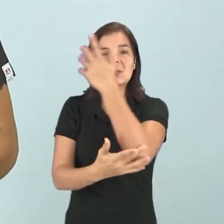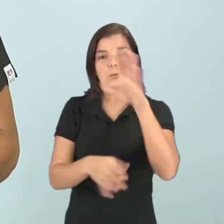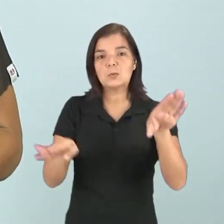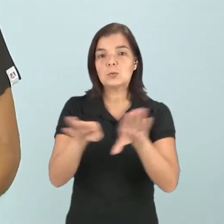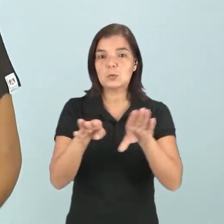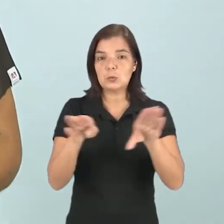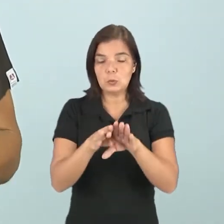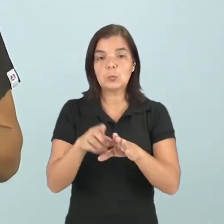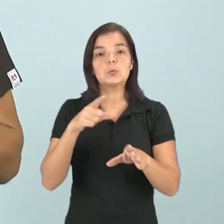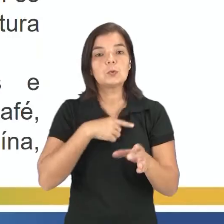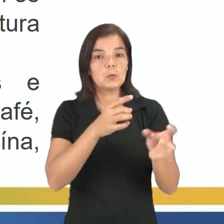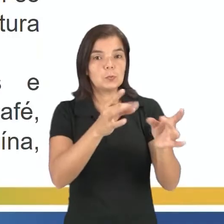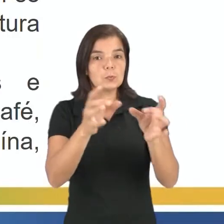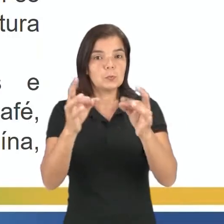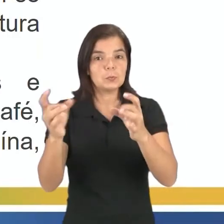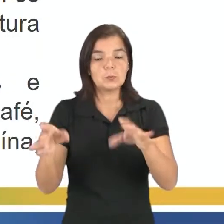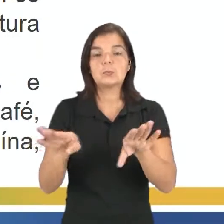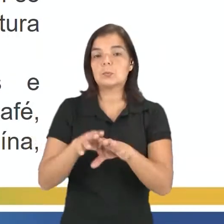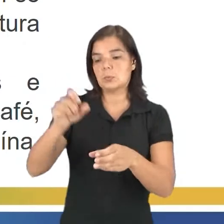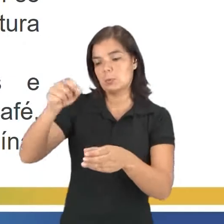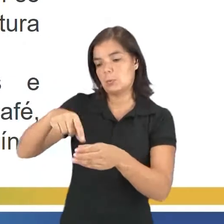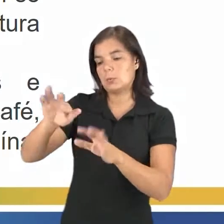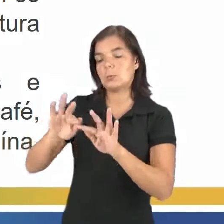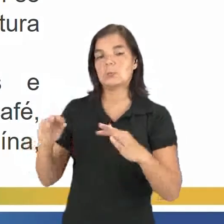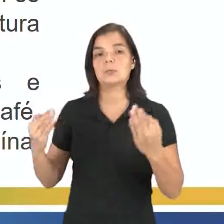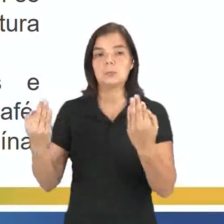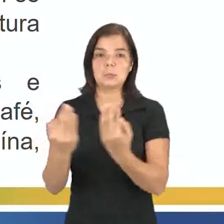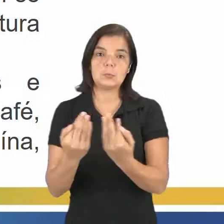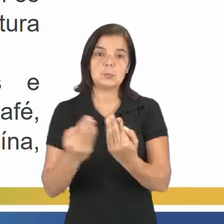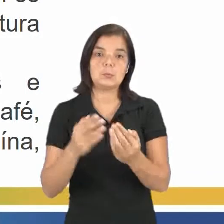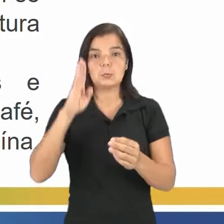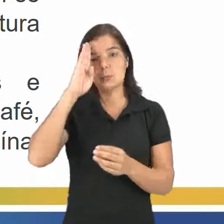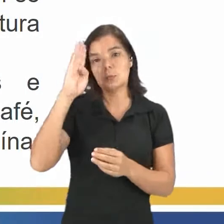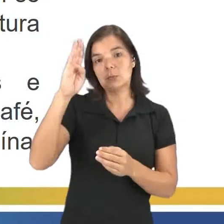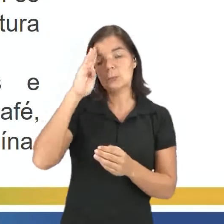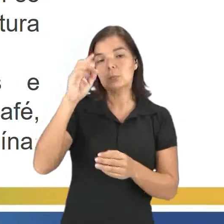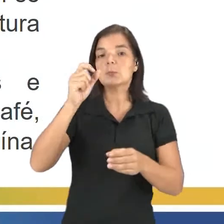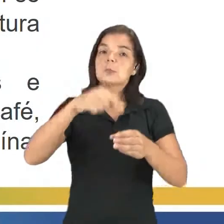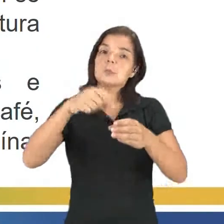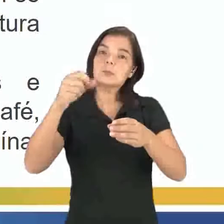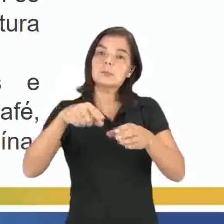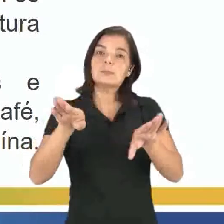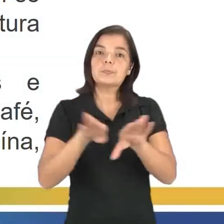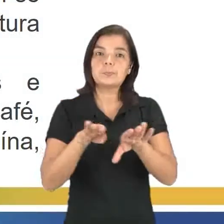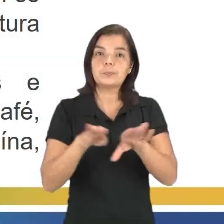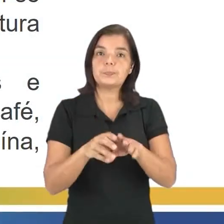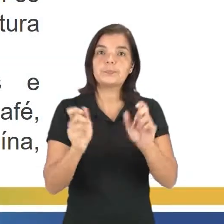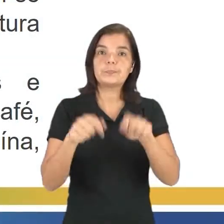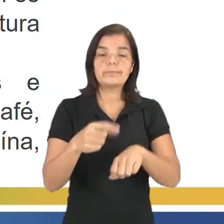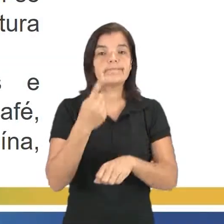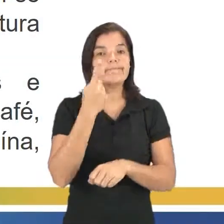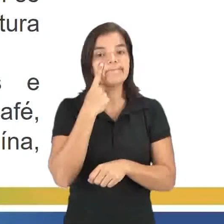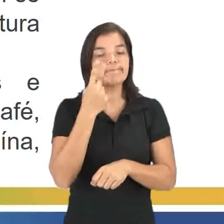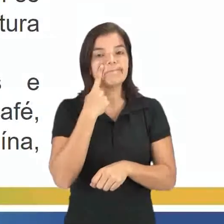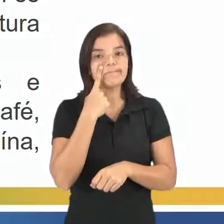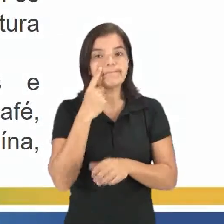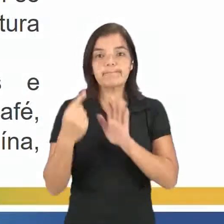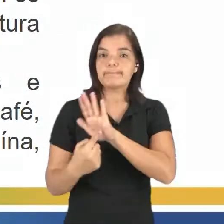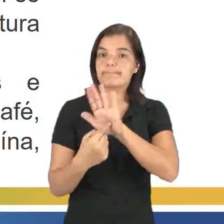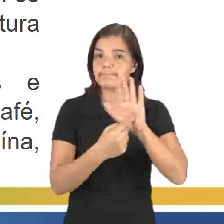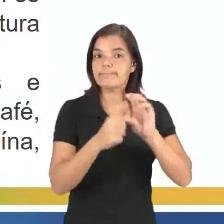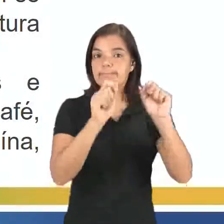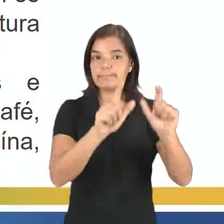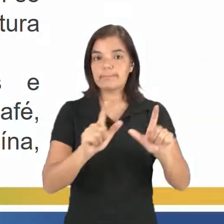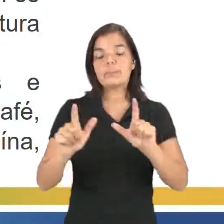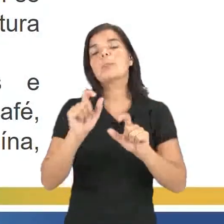são comercializados pela agricultura familiar. Os principais produtos que podemos mostrar em